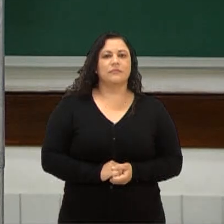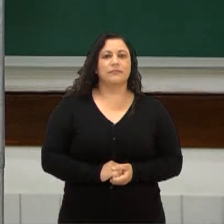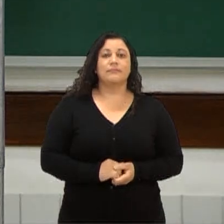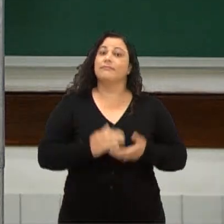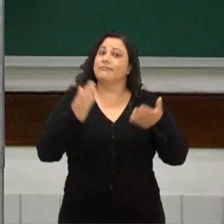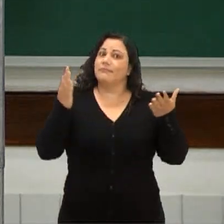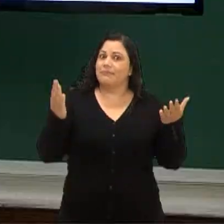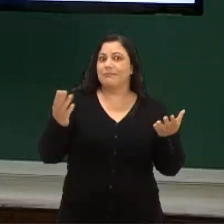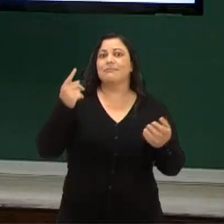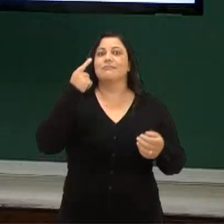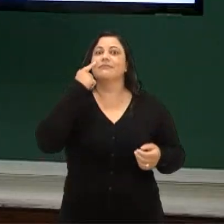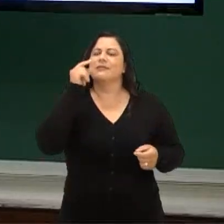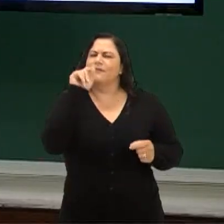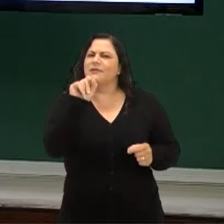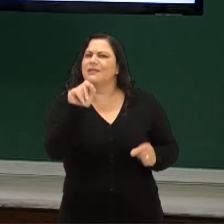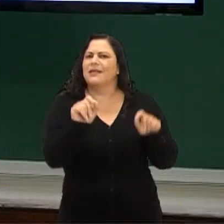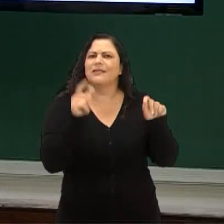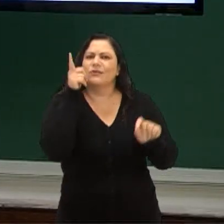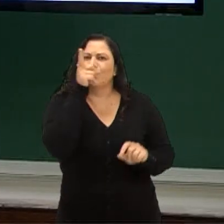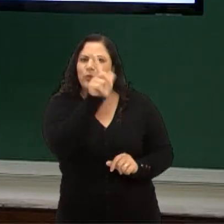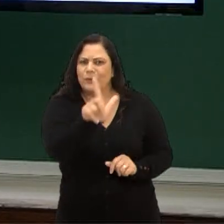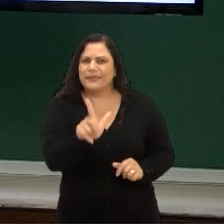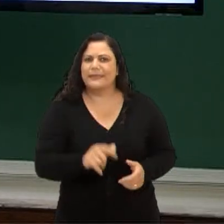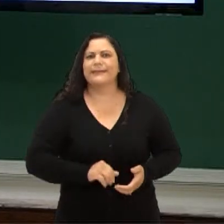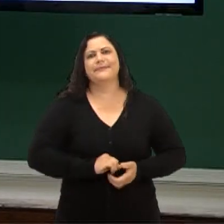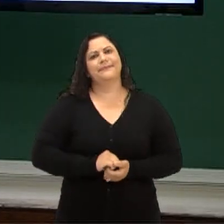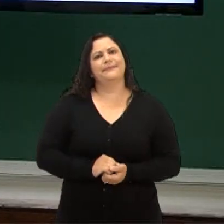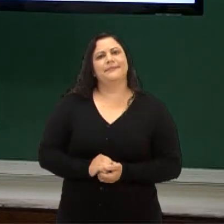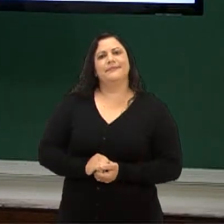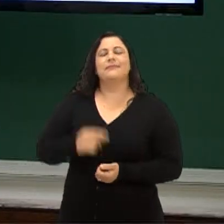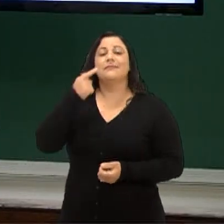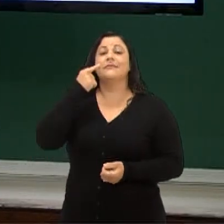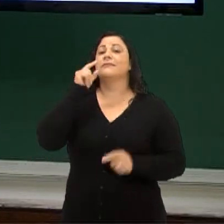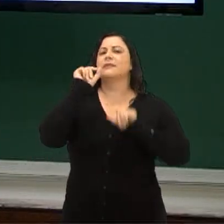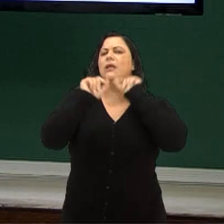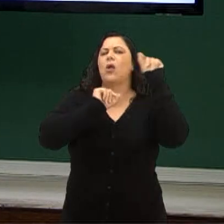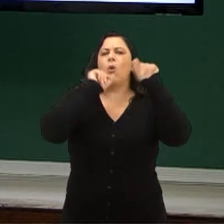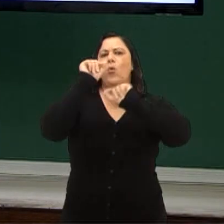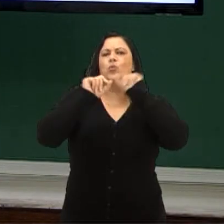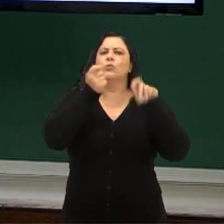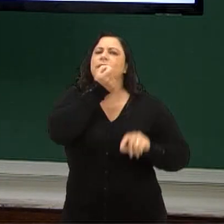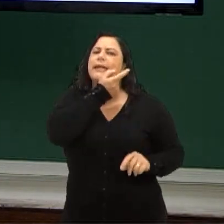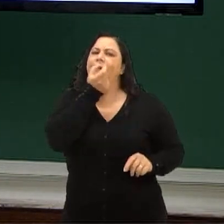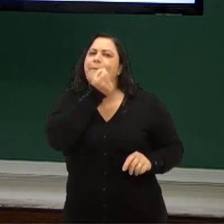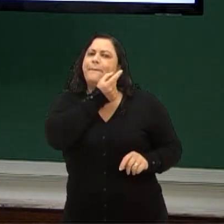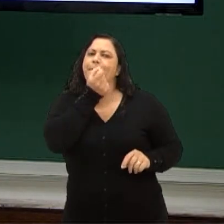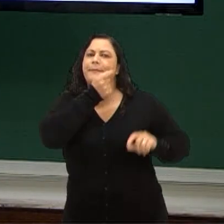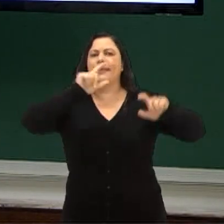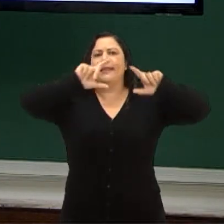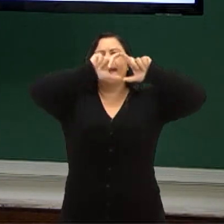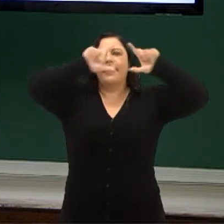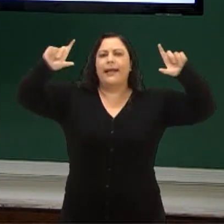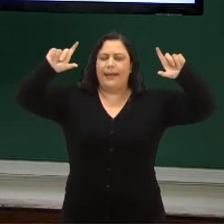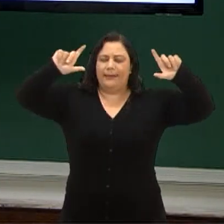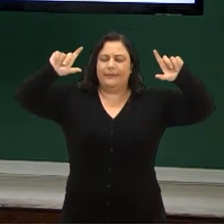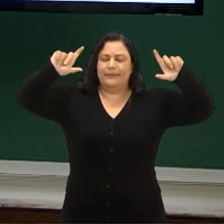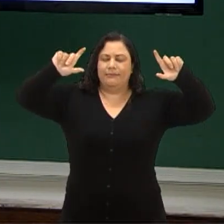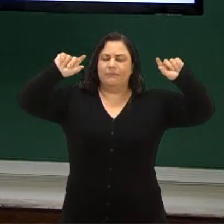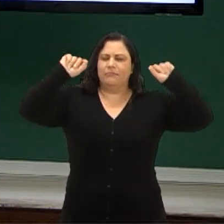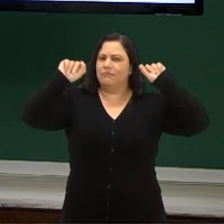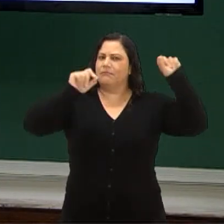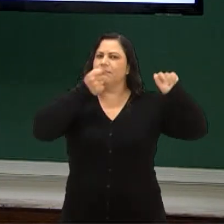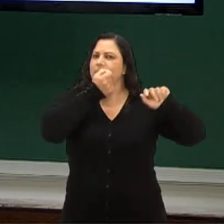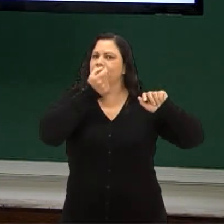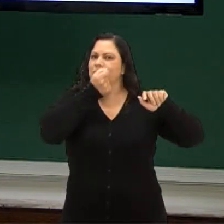Vamos lá, meus amigos? Conseguiram? Então, vejamos. Onde que é o efeito de humor aqui, meus amigos? A tirinha, lembramos, acabei de